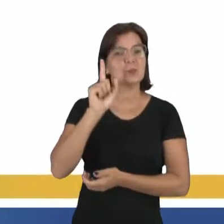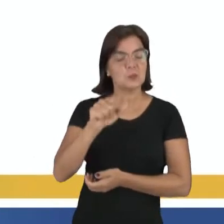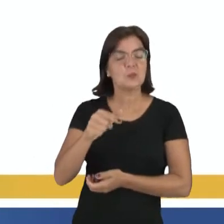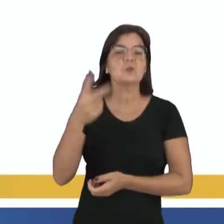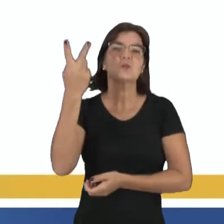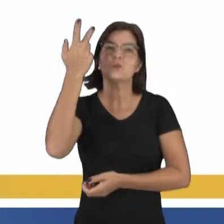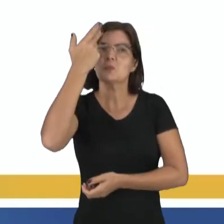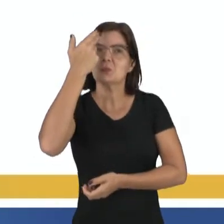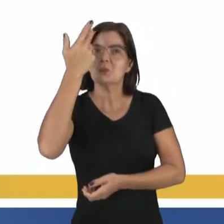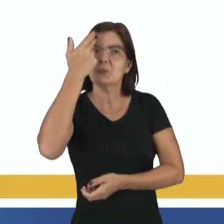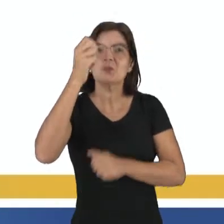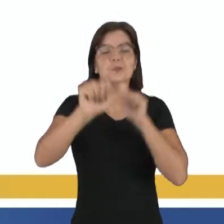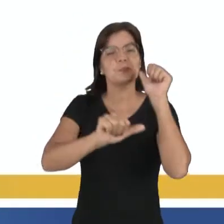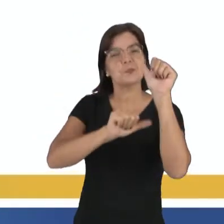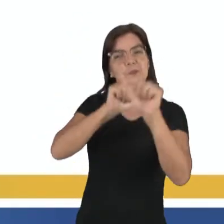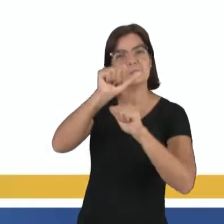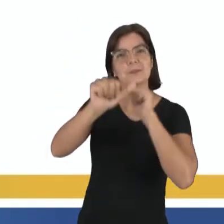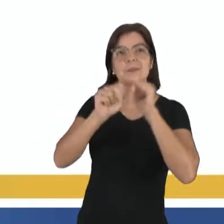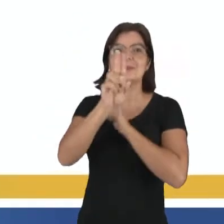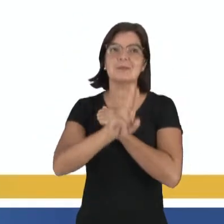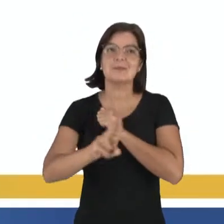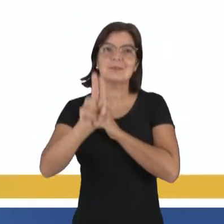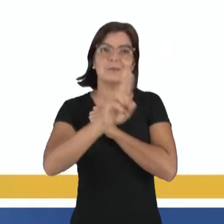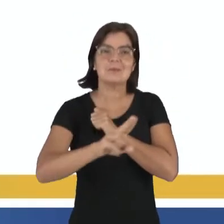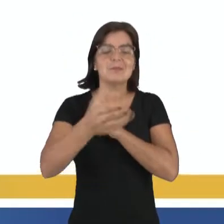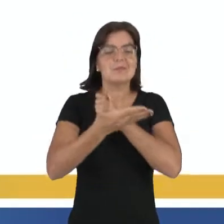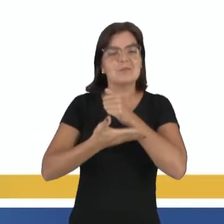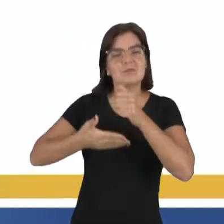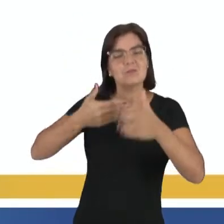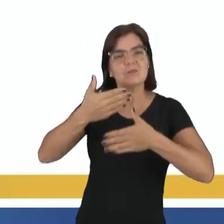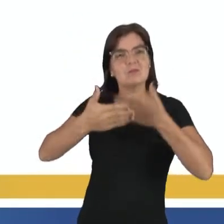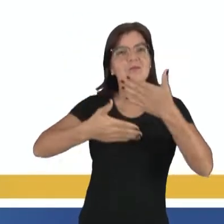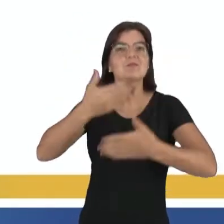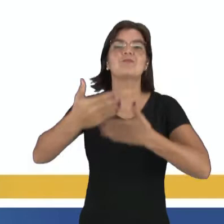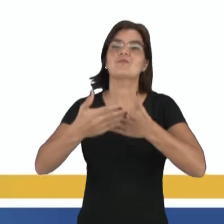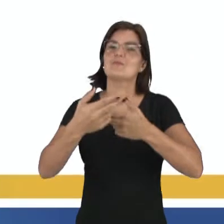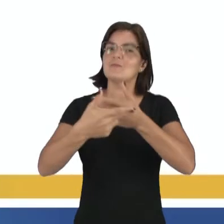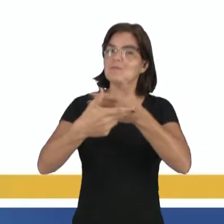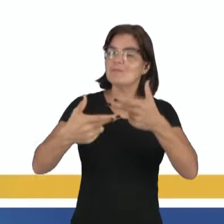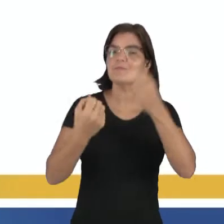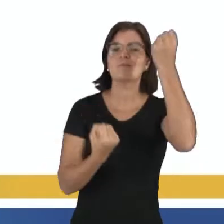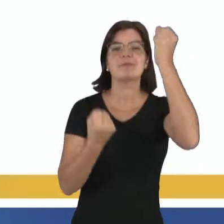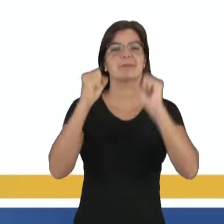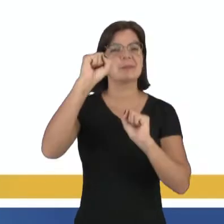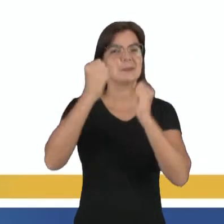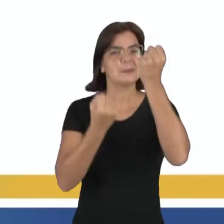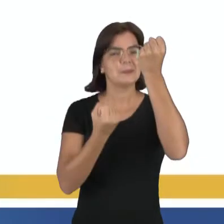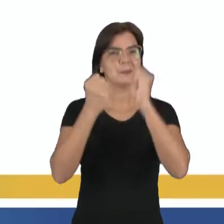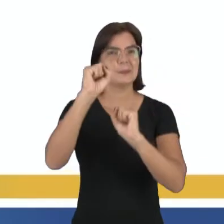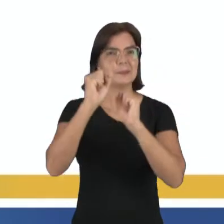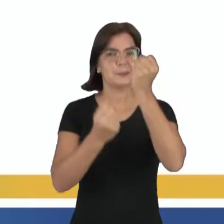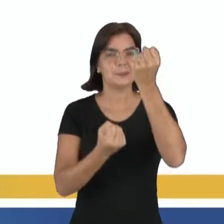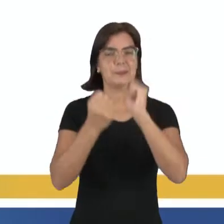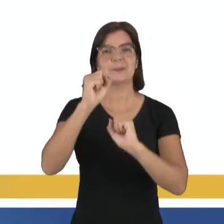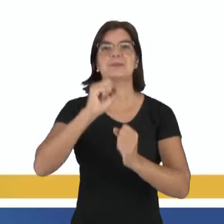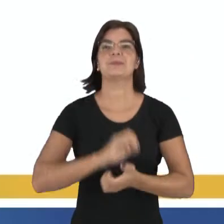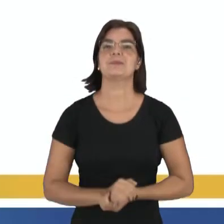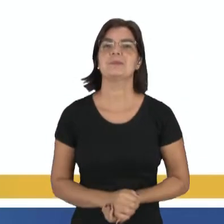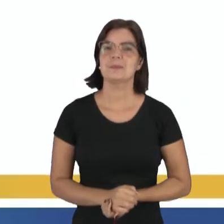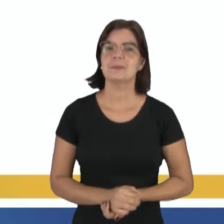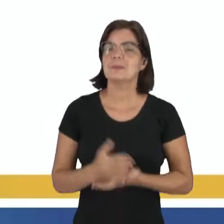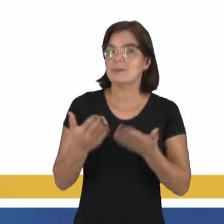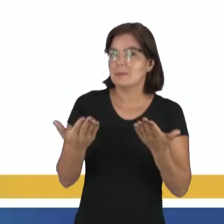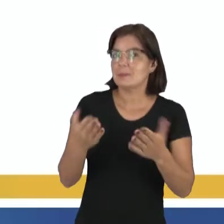um produto natural ou transformado usado com base nos processos produtivos das